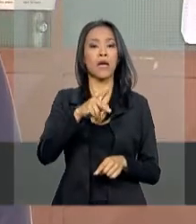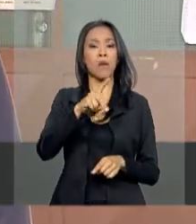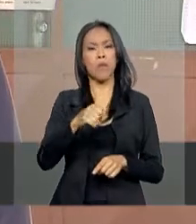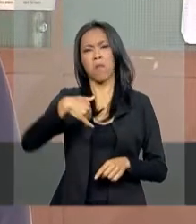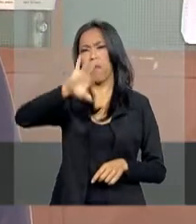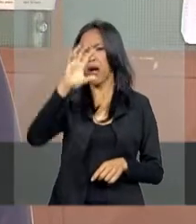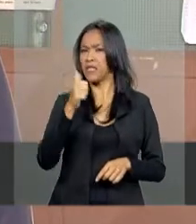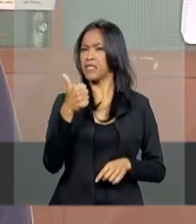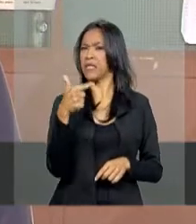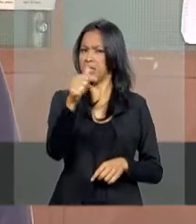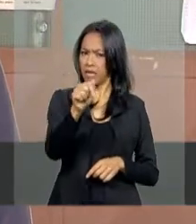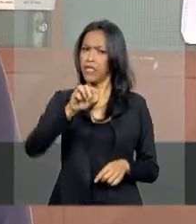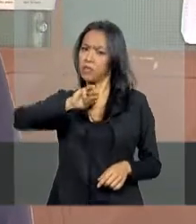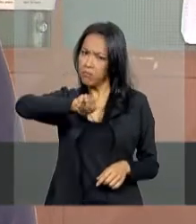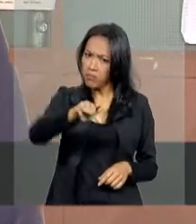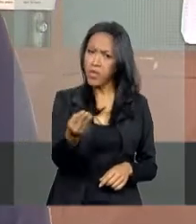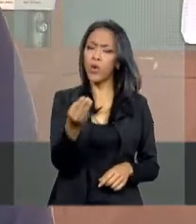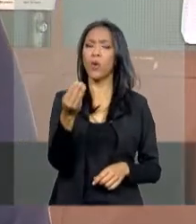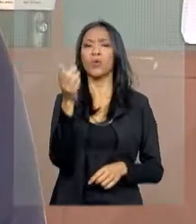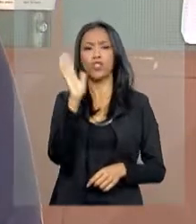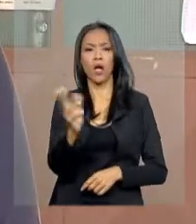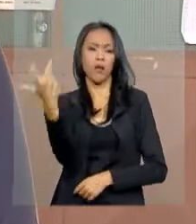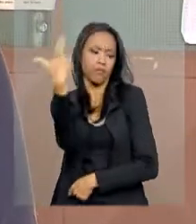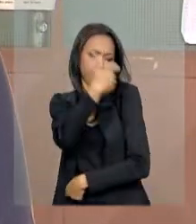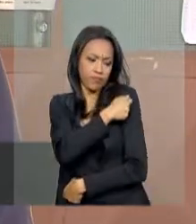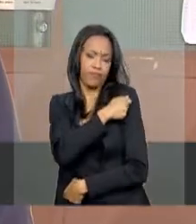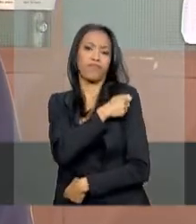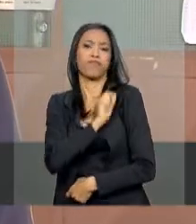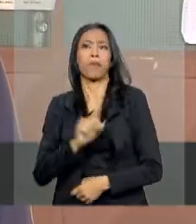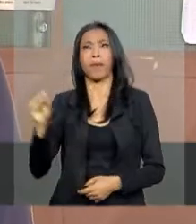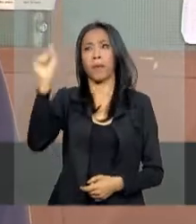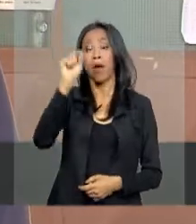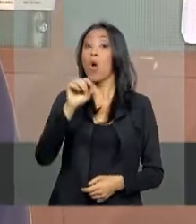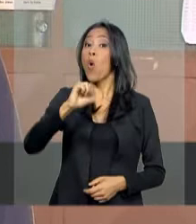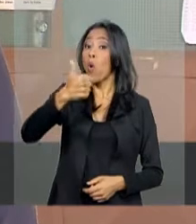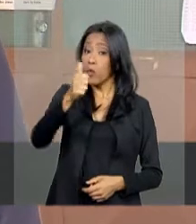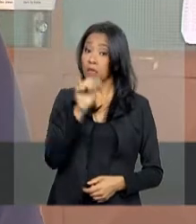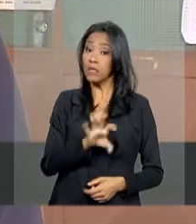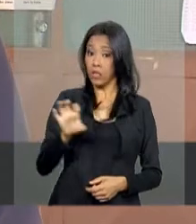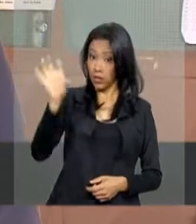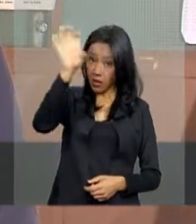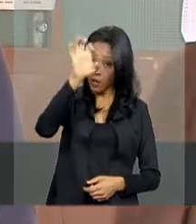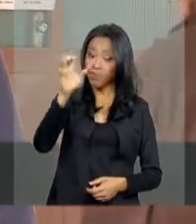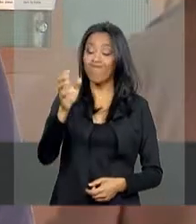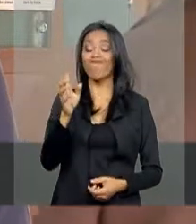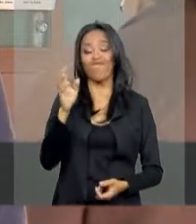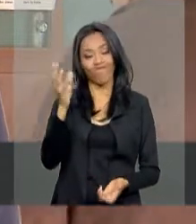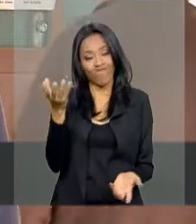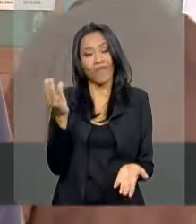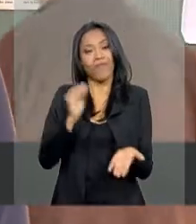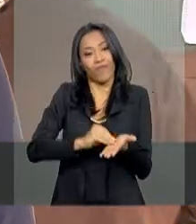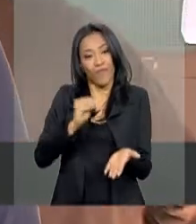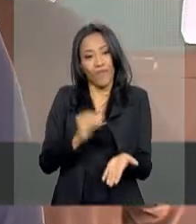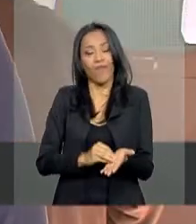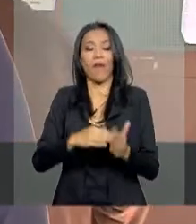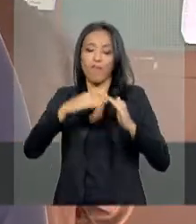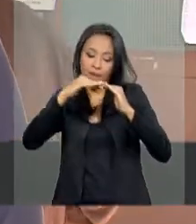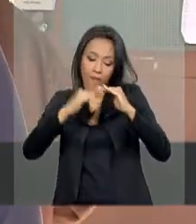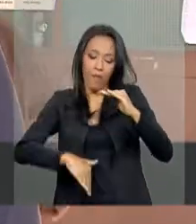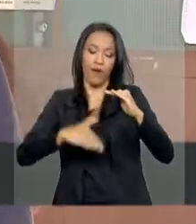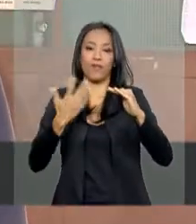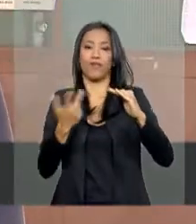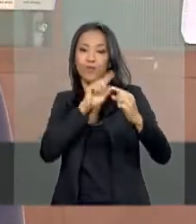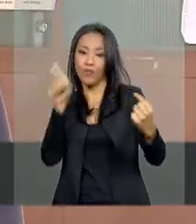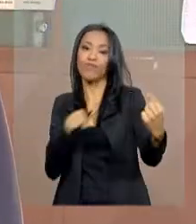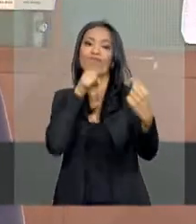17 milhões de doses das vacinas, mas 11 estados brasileiros ainda estão abaixo da média nacional